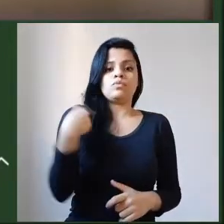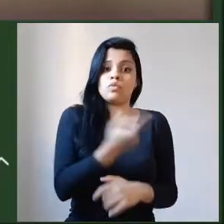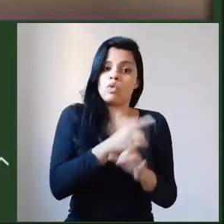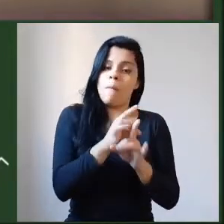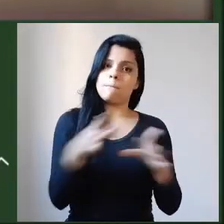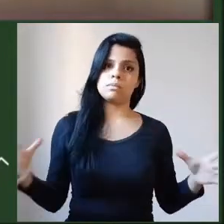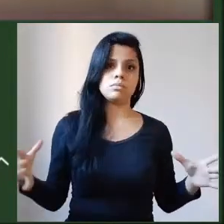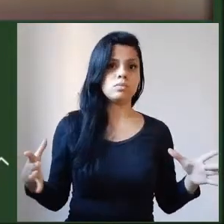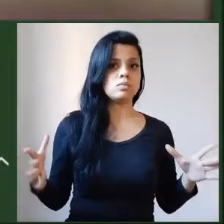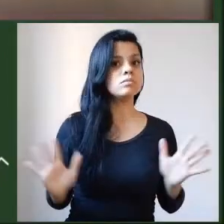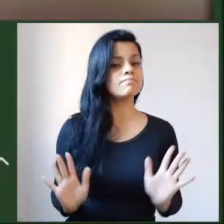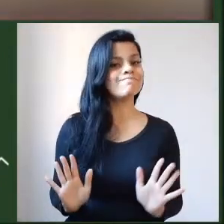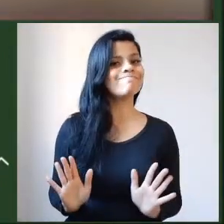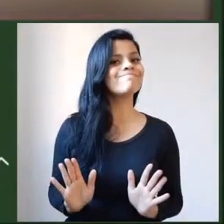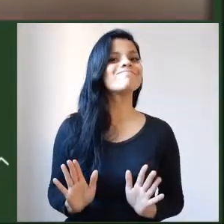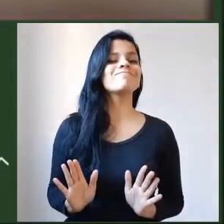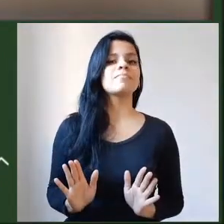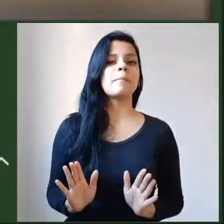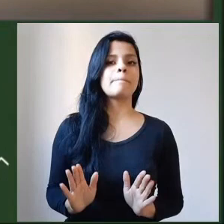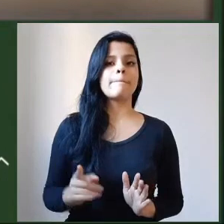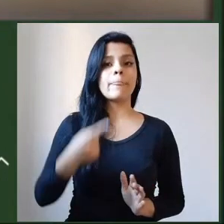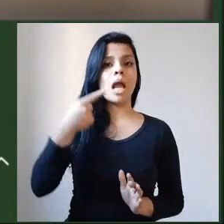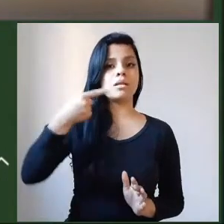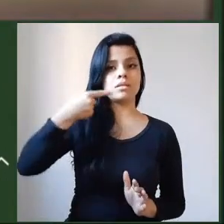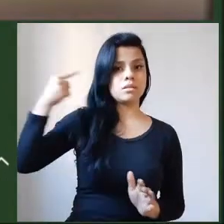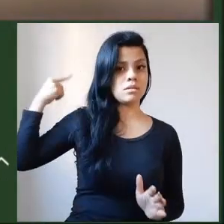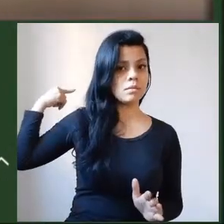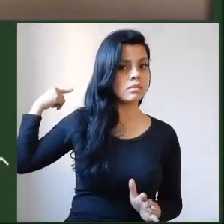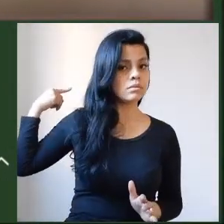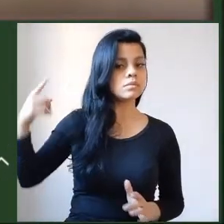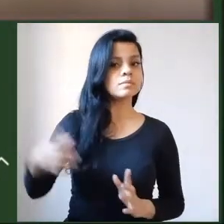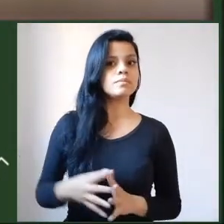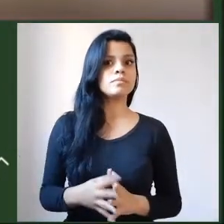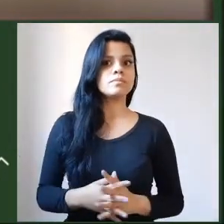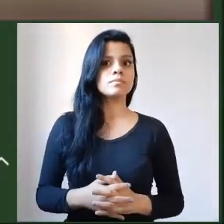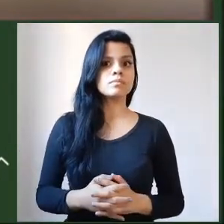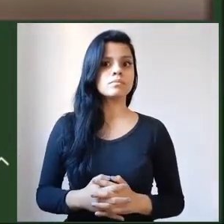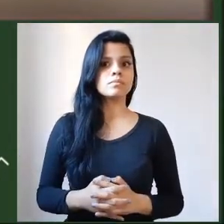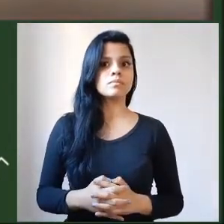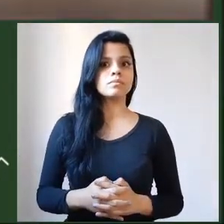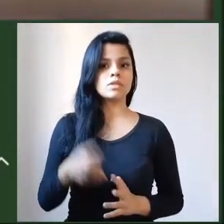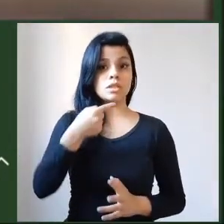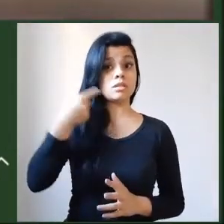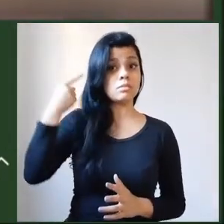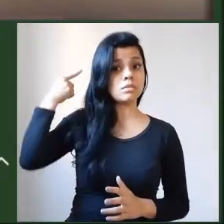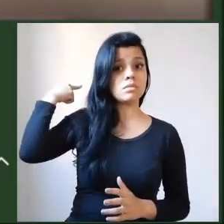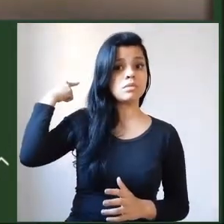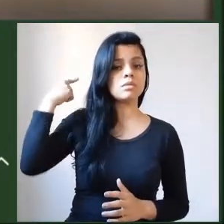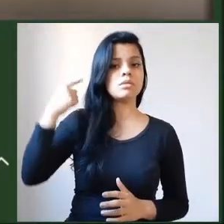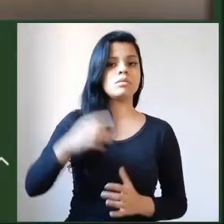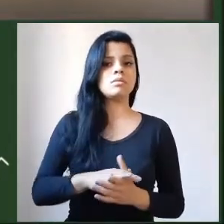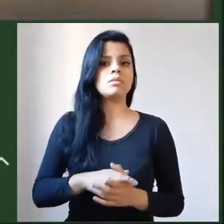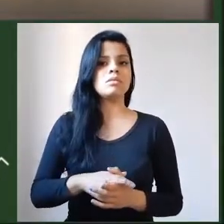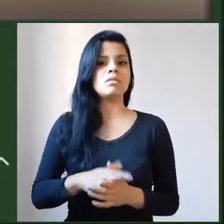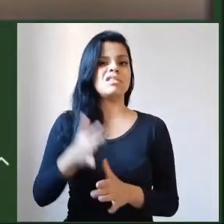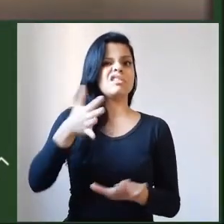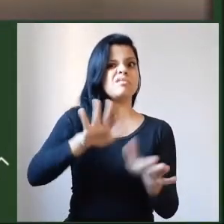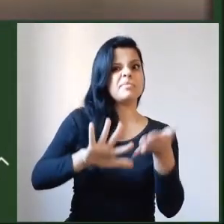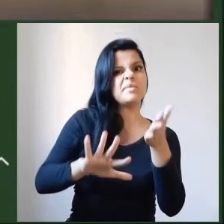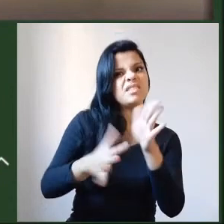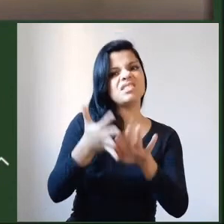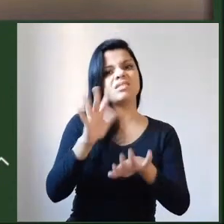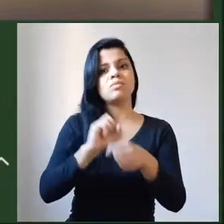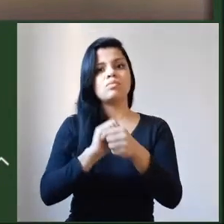passada, variou um pouquinho a quantidade de pessoas que procuraram atendimento. Alguns lugares até notaram uma